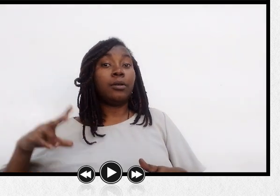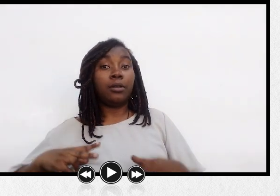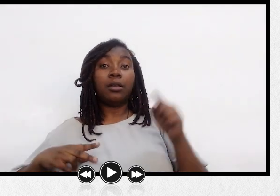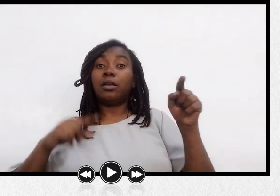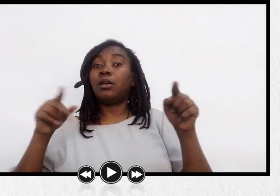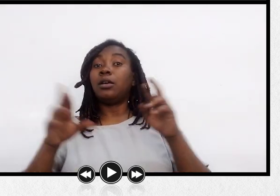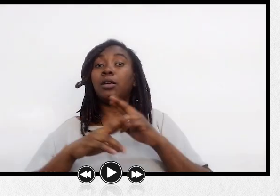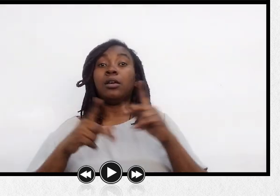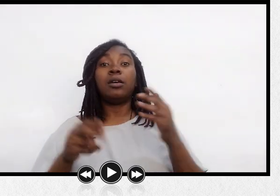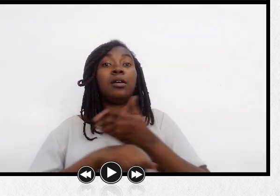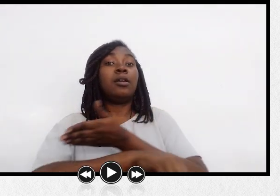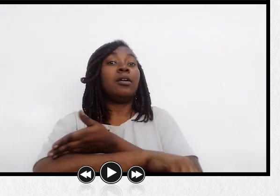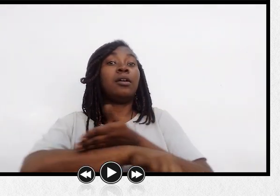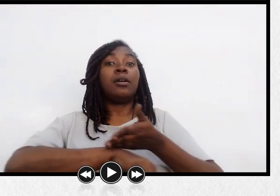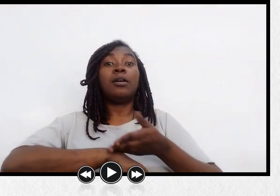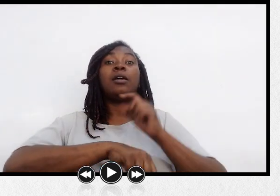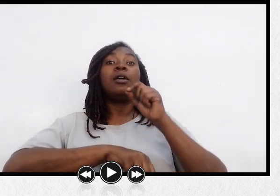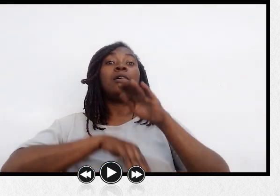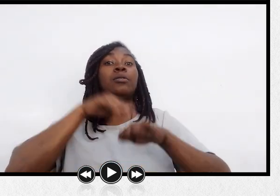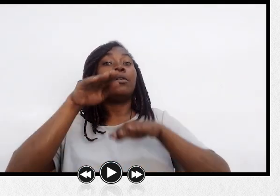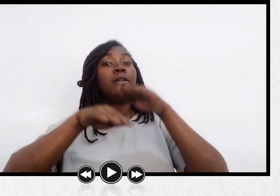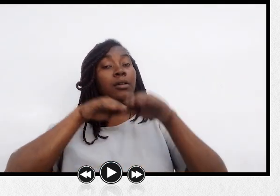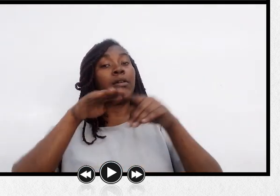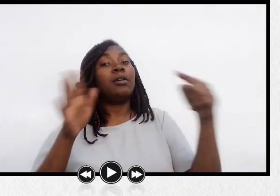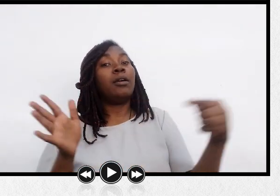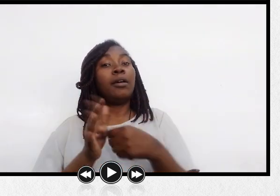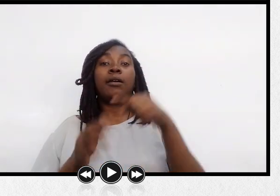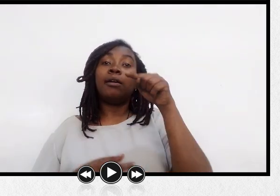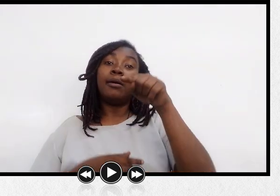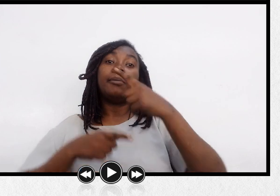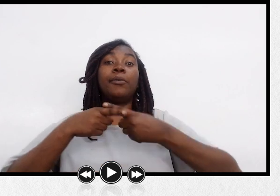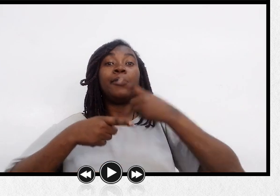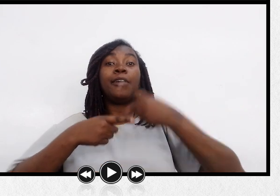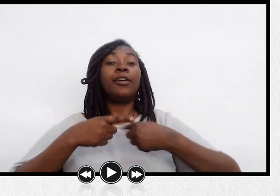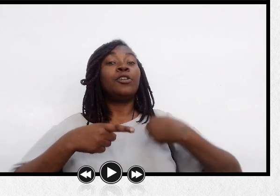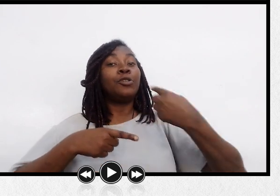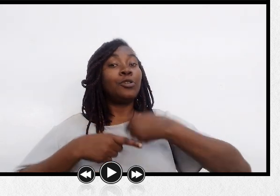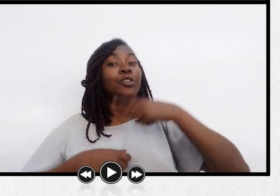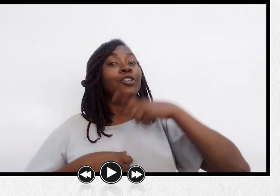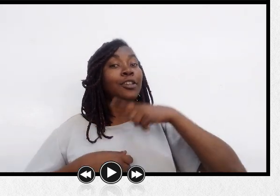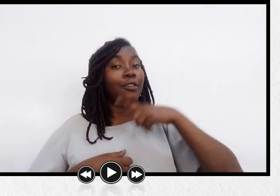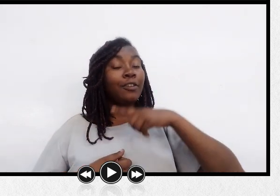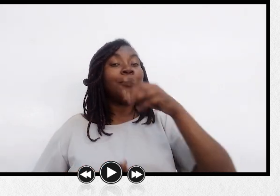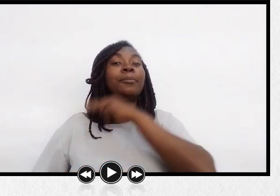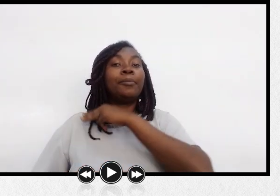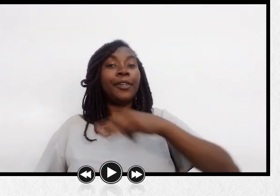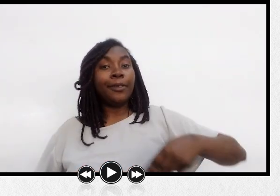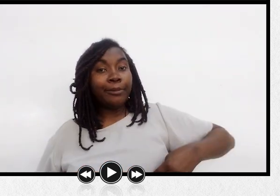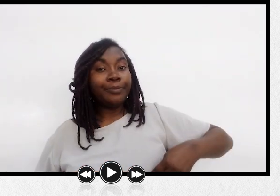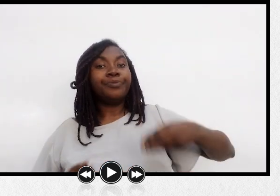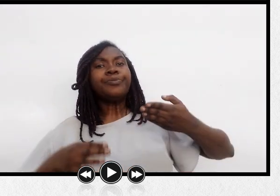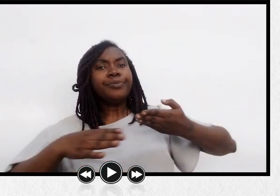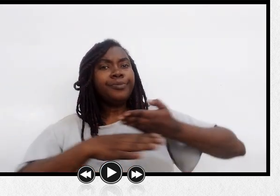E a tendência é que se caminhe para essa finalidade, porque nós tivemos o Ministério Público ingressando com